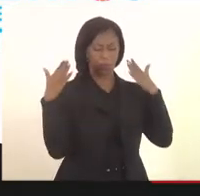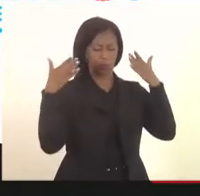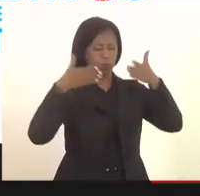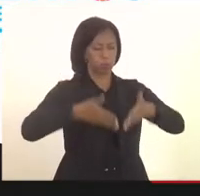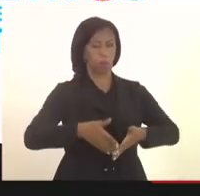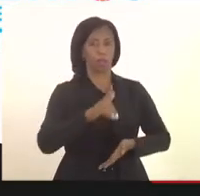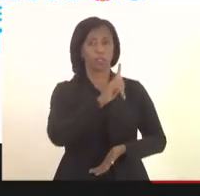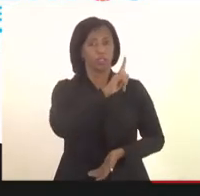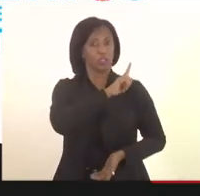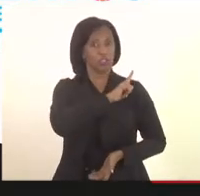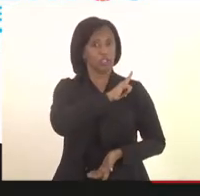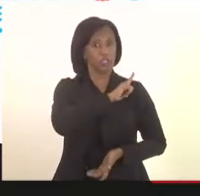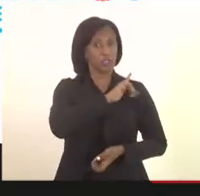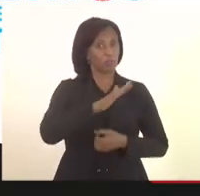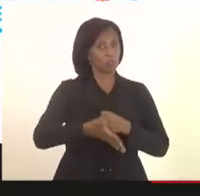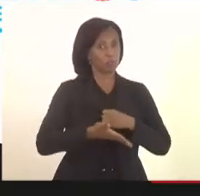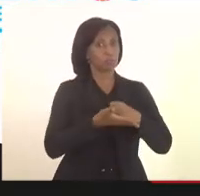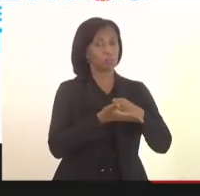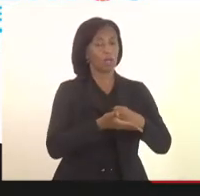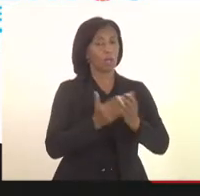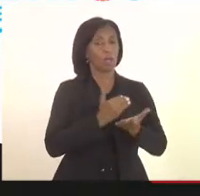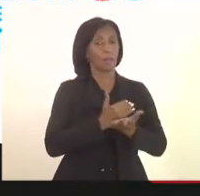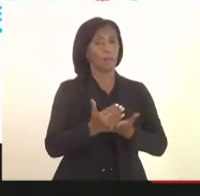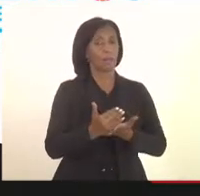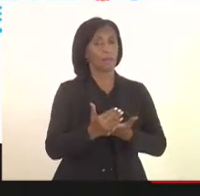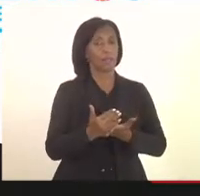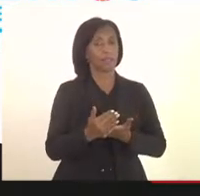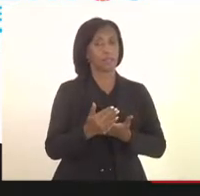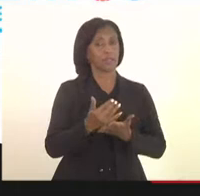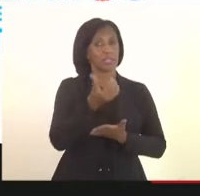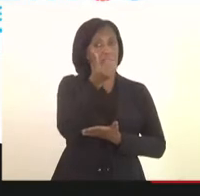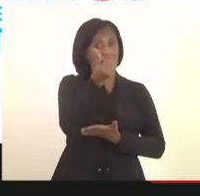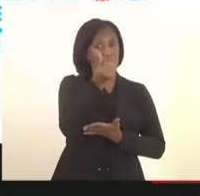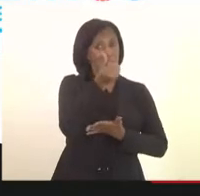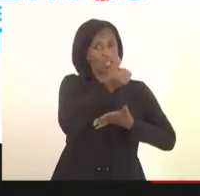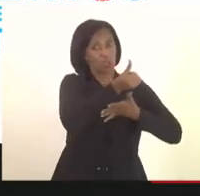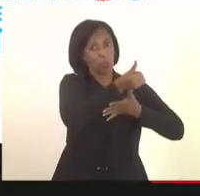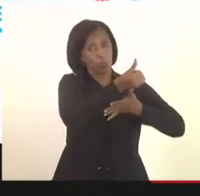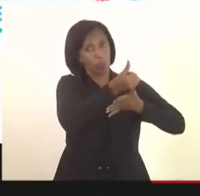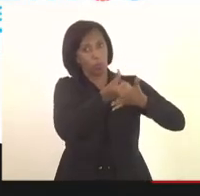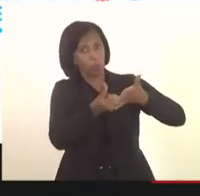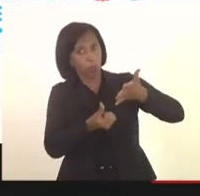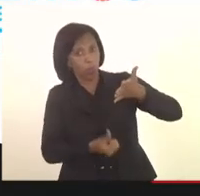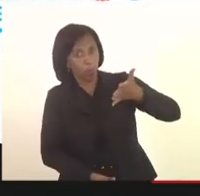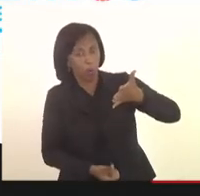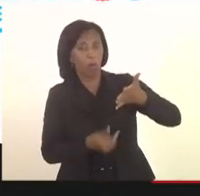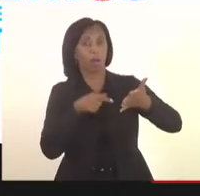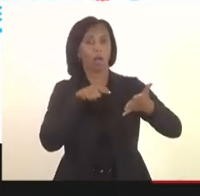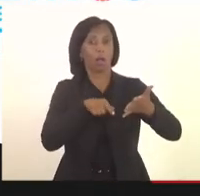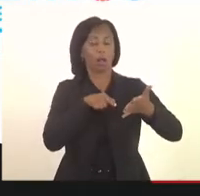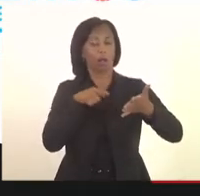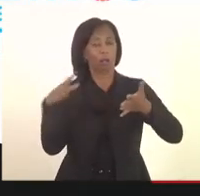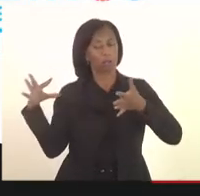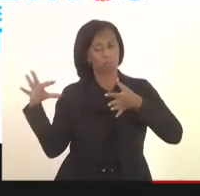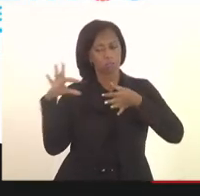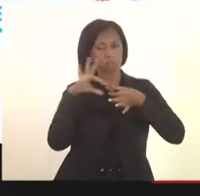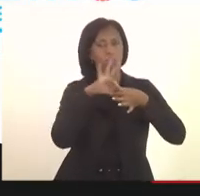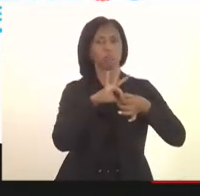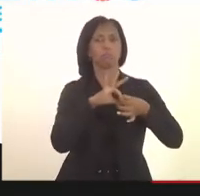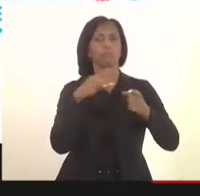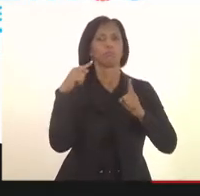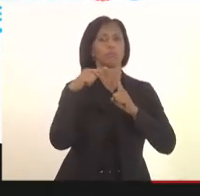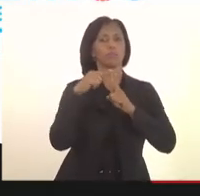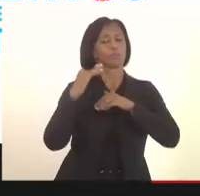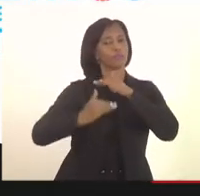gestão da sustentabilidade, a partir de 6 diretrizes do Grupo Repsol, alinhadas aos Objetivos